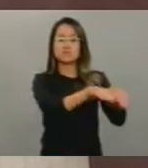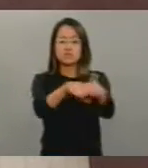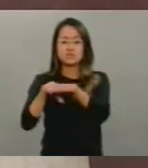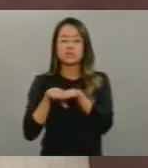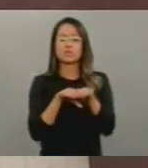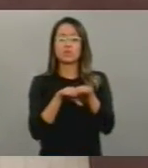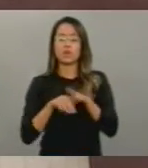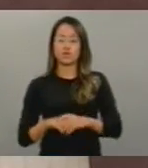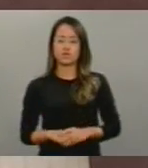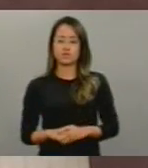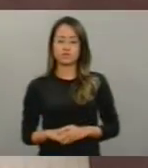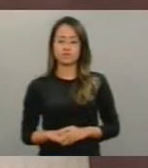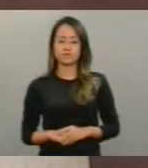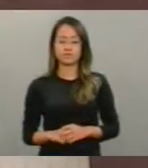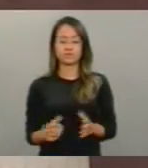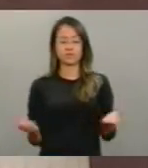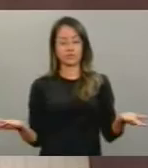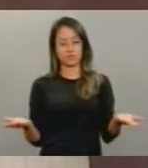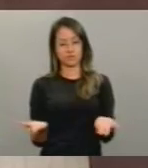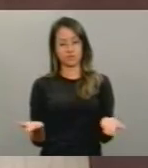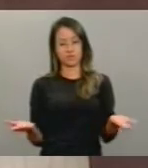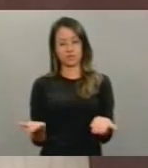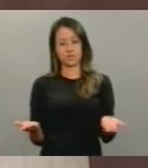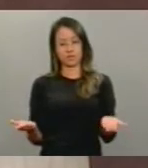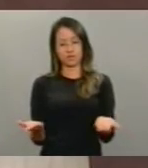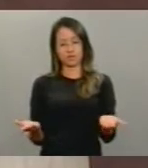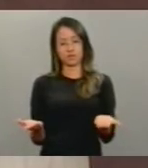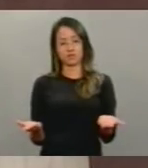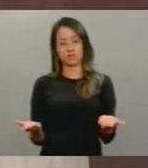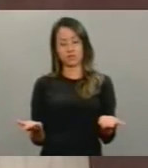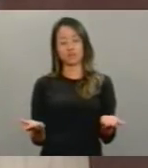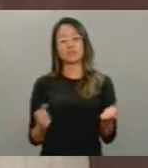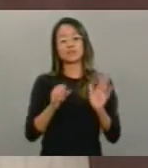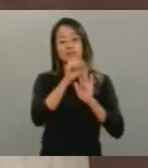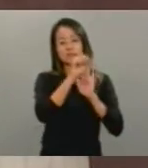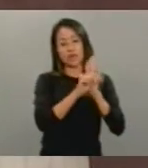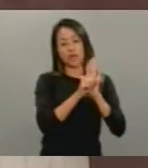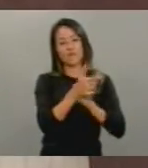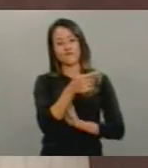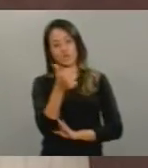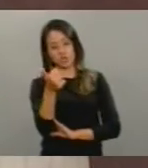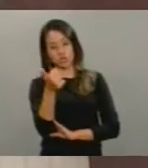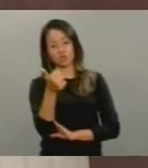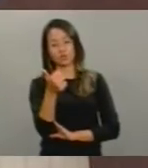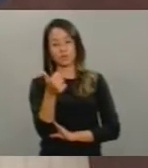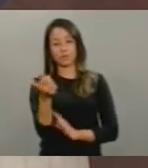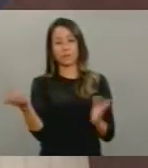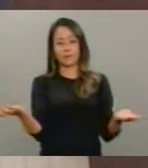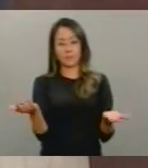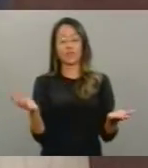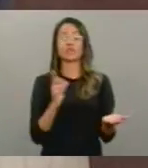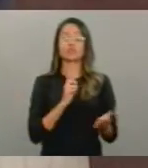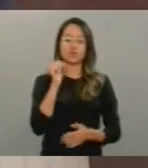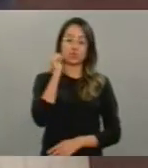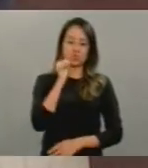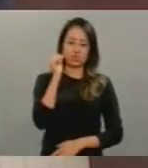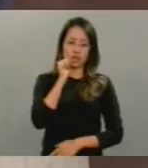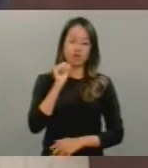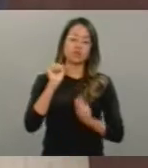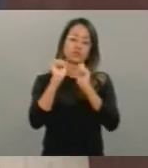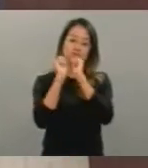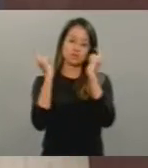Estamos em pleno século XXI e o Brasil tem uma subrepresentação feminina nas casas políticas